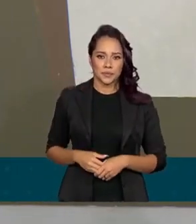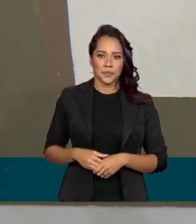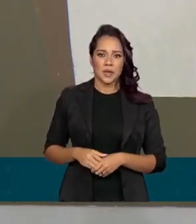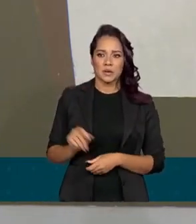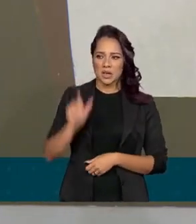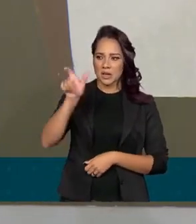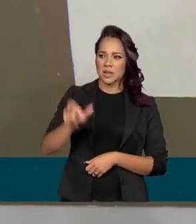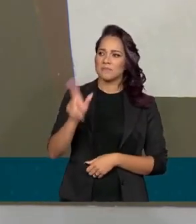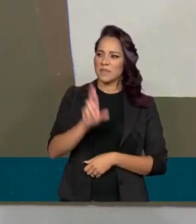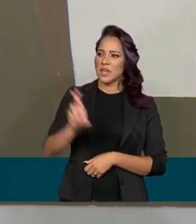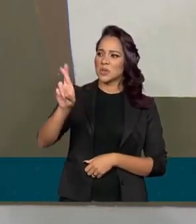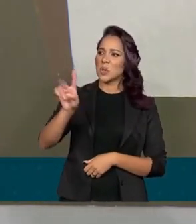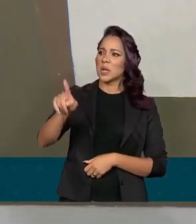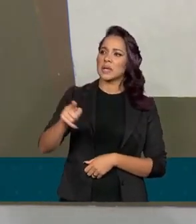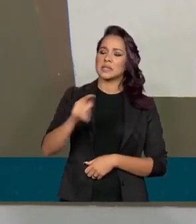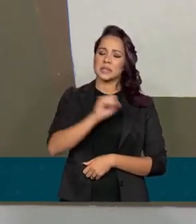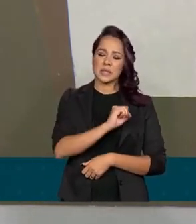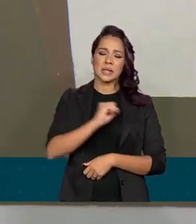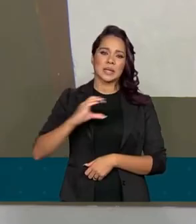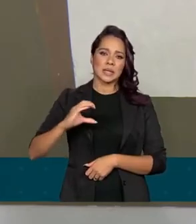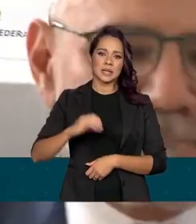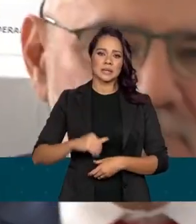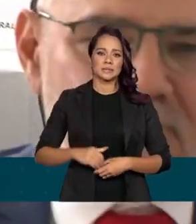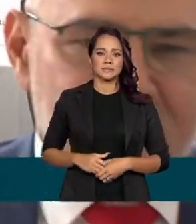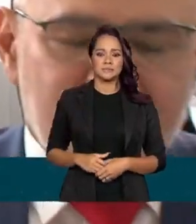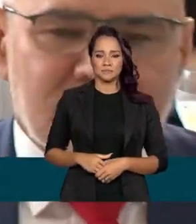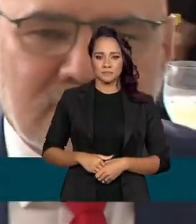com aquele reitor em Santa Catarina.